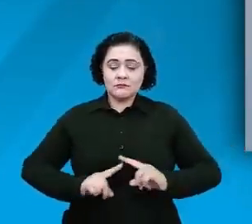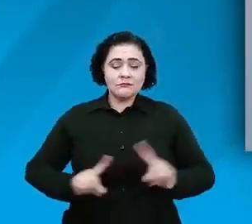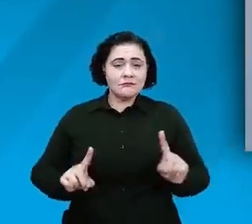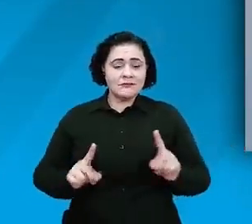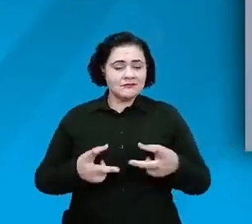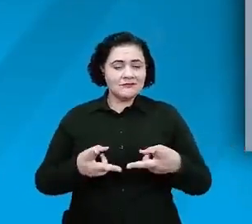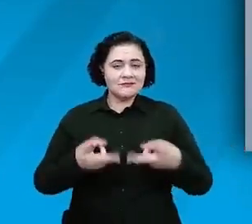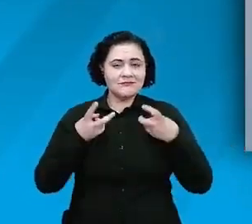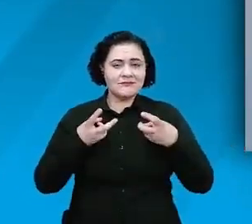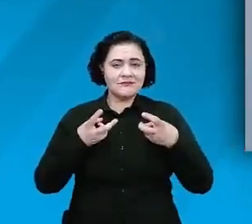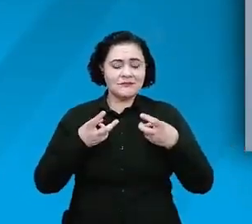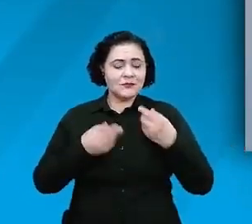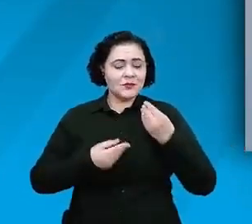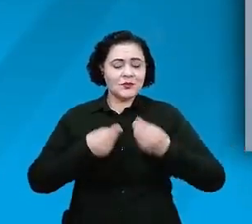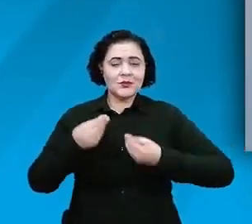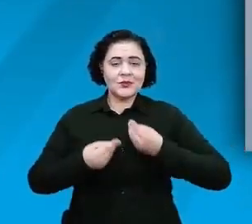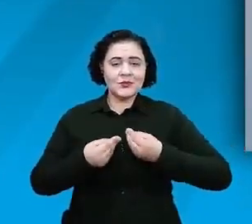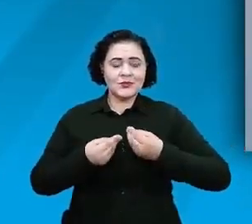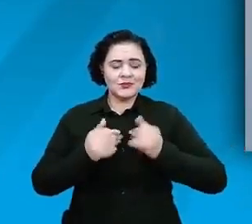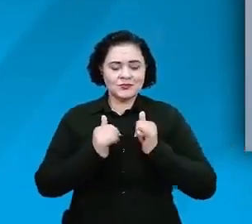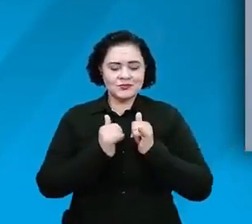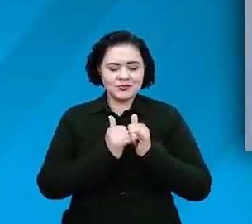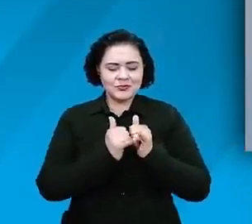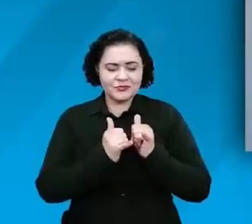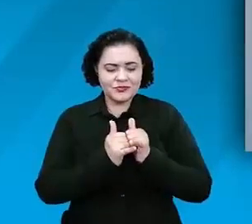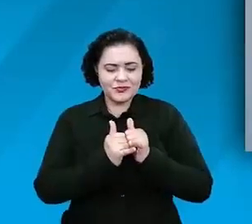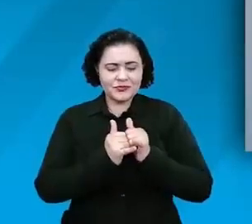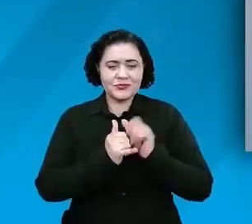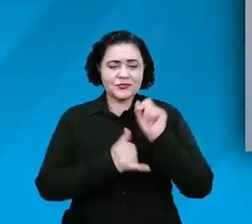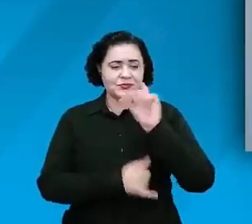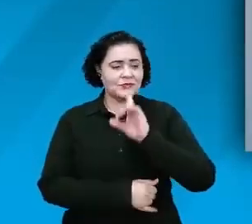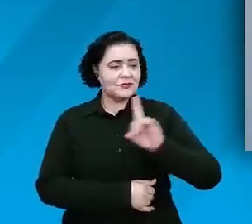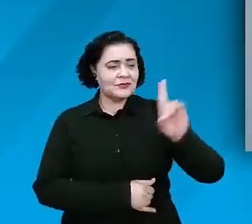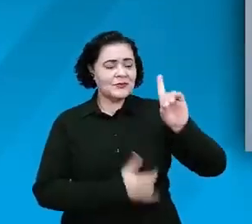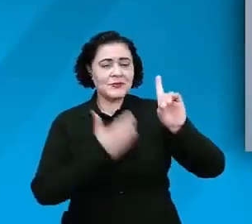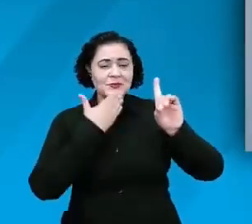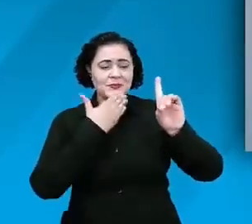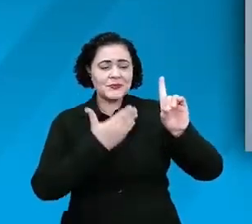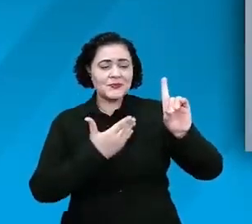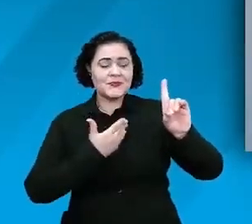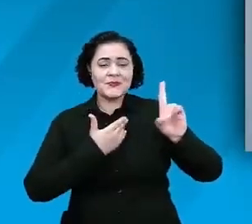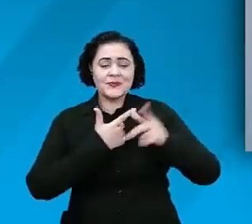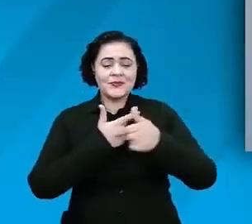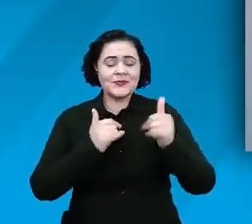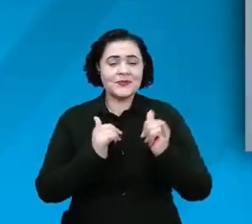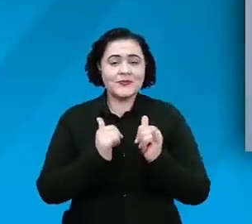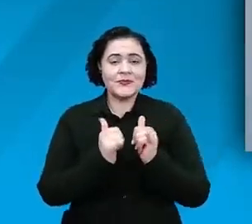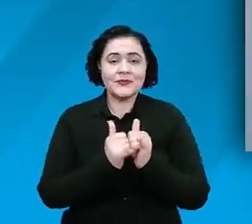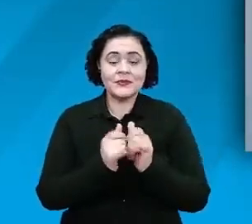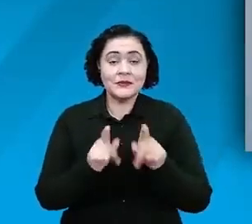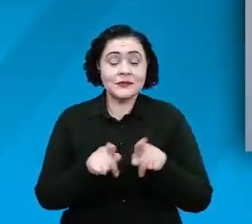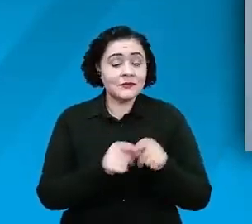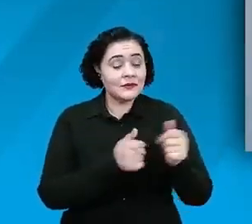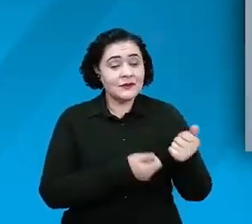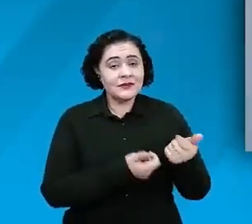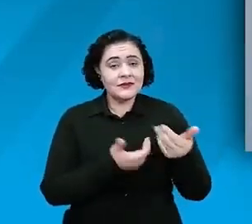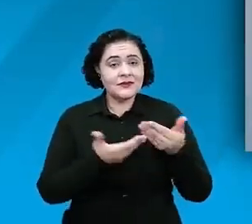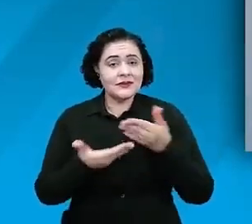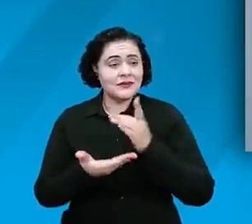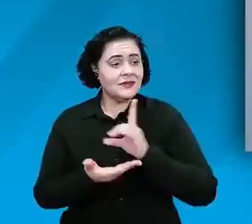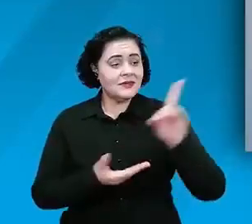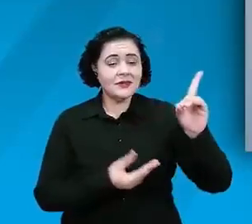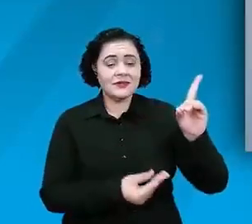sem perceber a extensão da misericórdia, da solicitude de Deus, na expectativa de nos oferecer